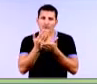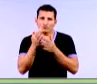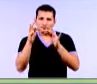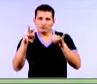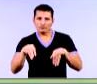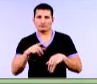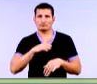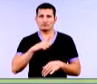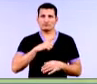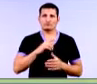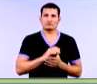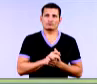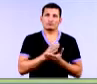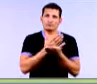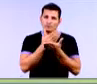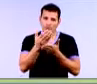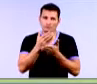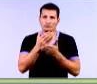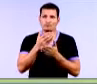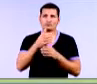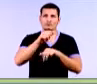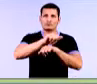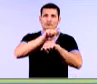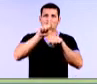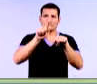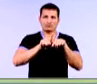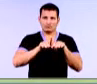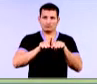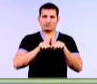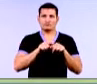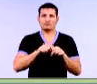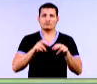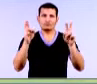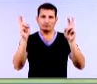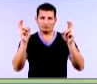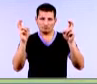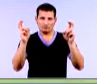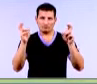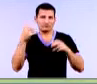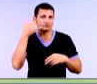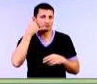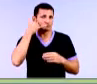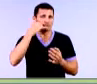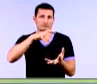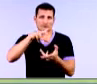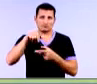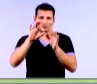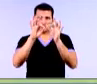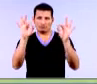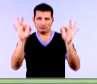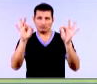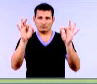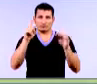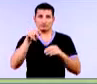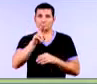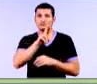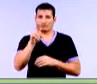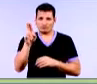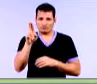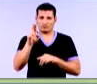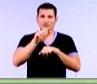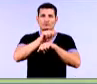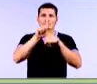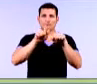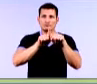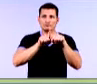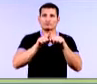lá, algoritmo Alô Mundo. Isso aqui, ó, é o nome, tá, que eu dei para o meu